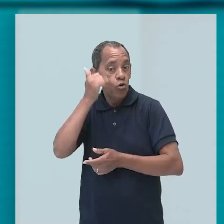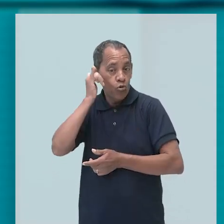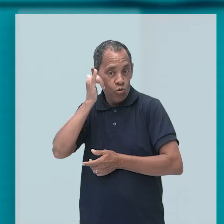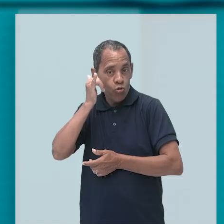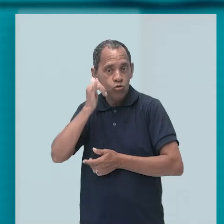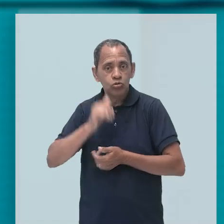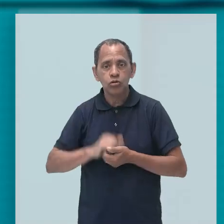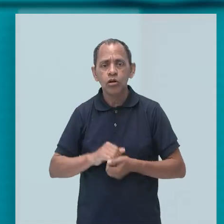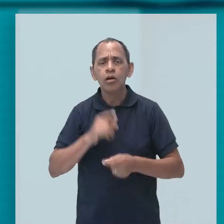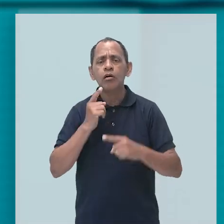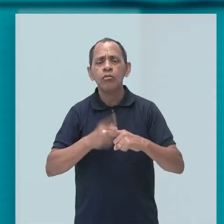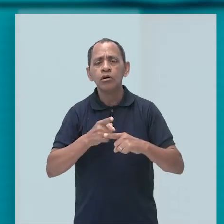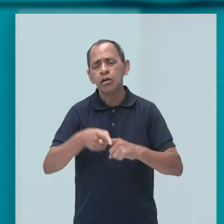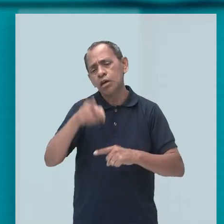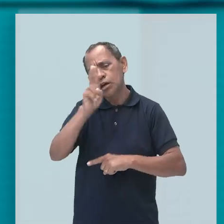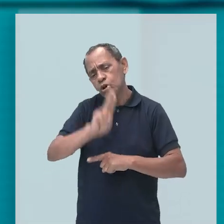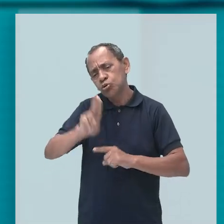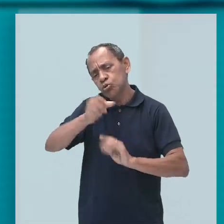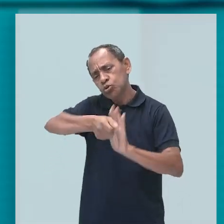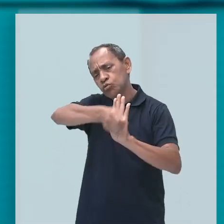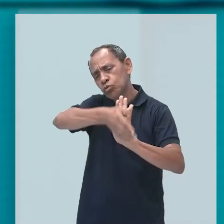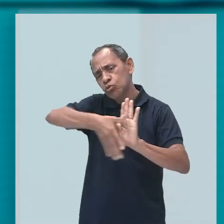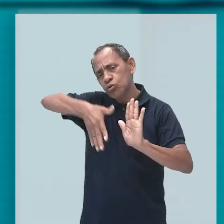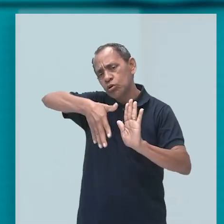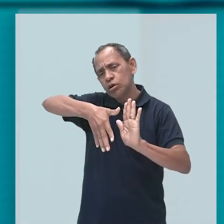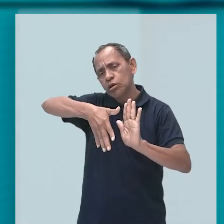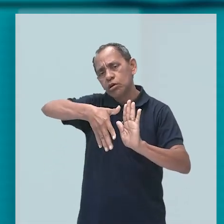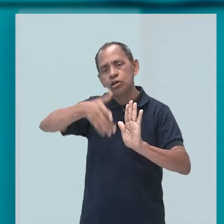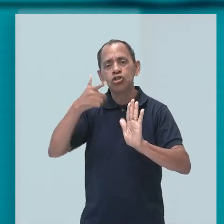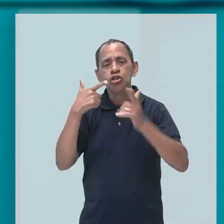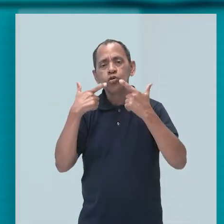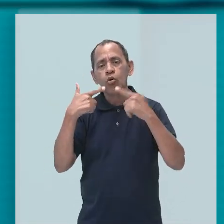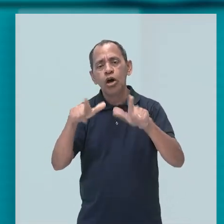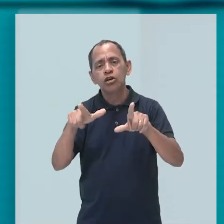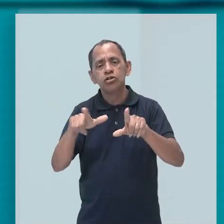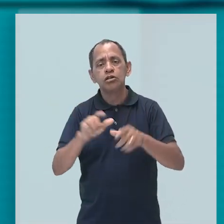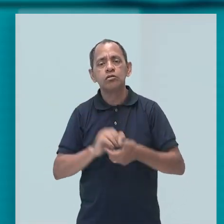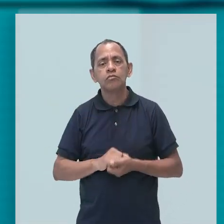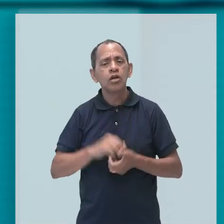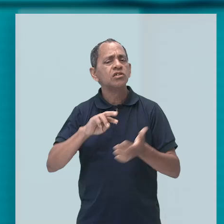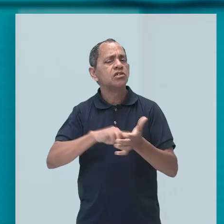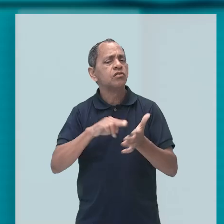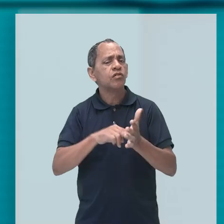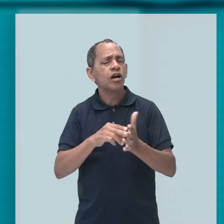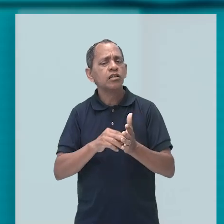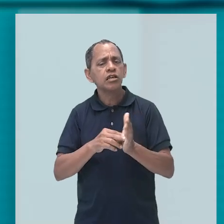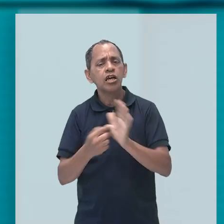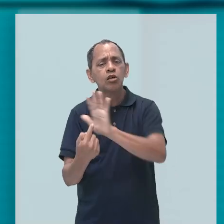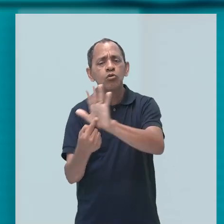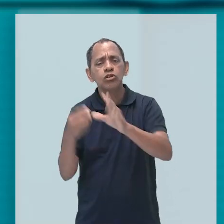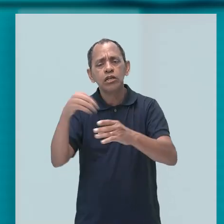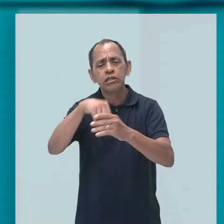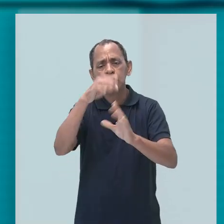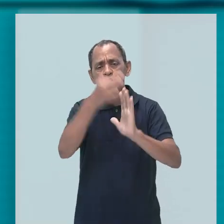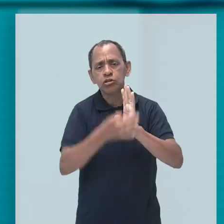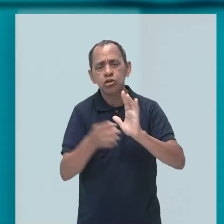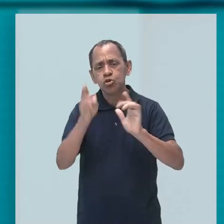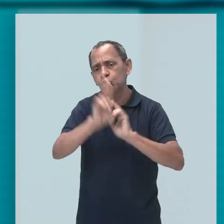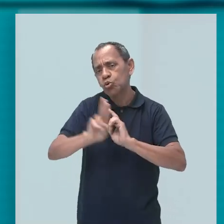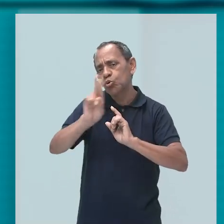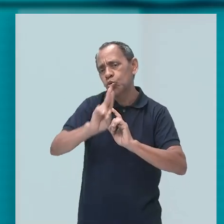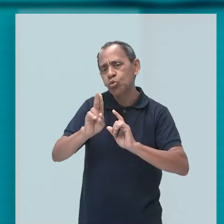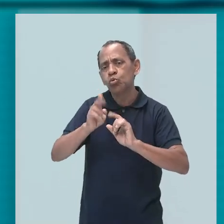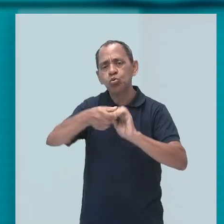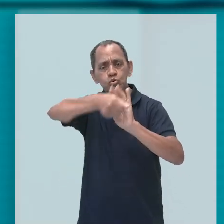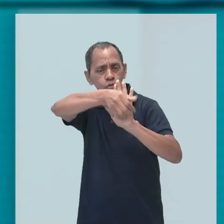conto, por que ele utilizou esta figura de linguagem? Qual o sentido que ele quis trazer para dentro do texto com o uso dessa figura?